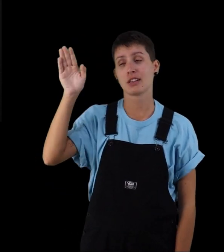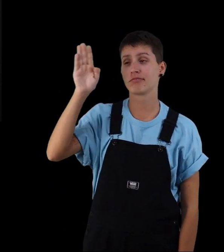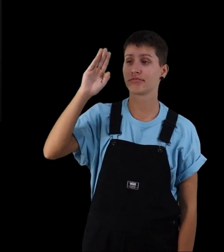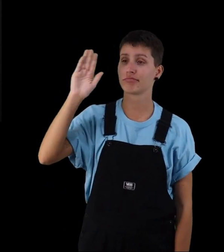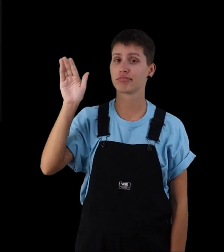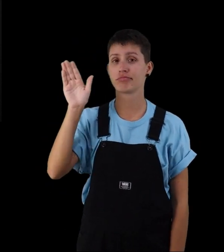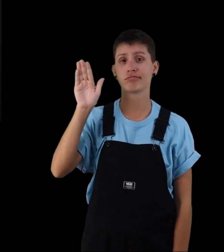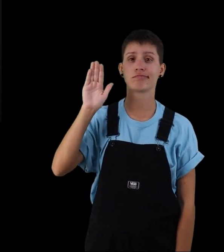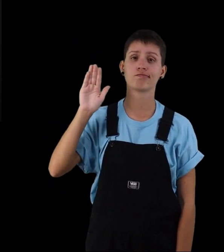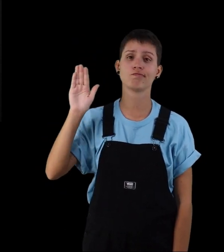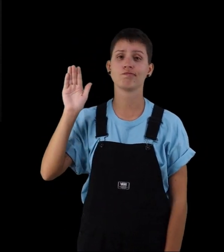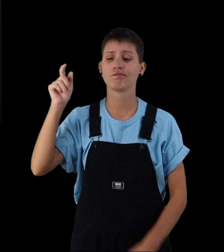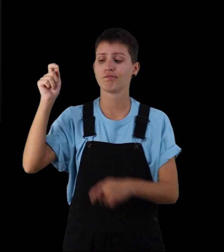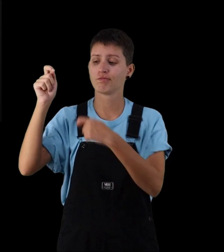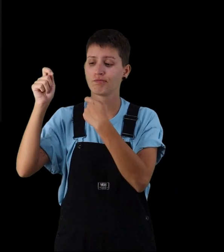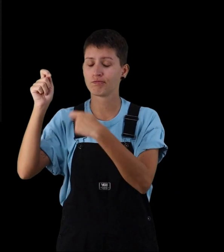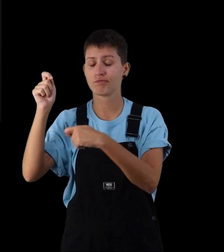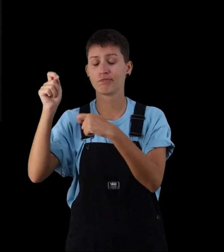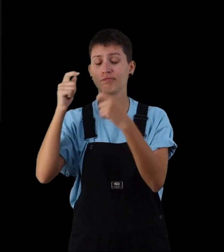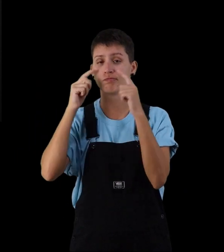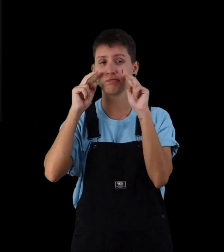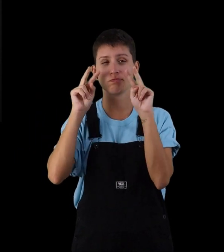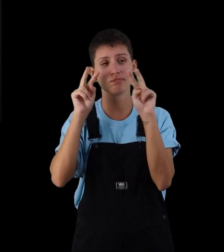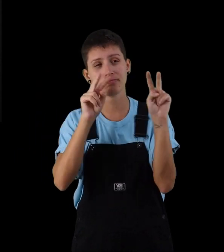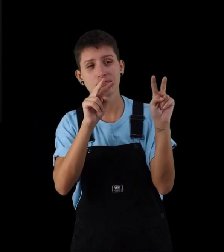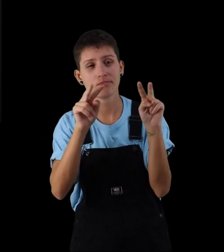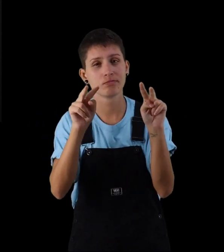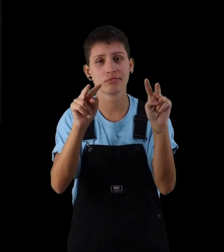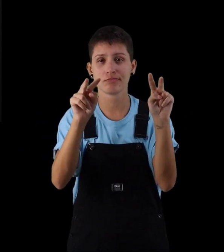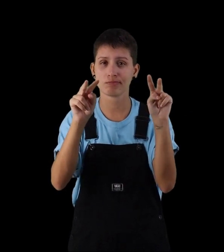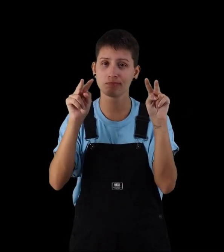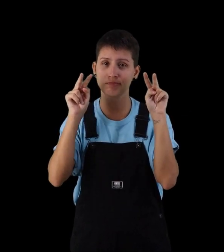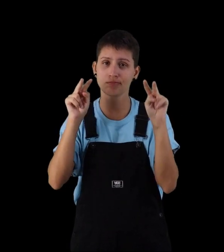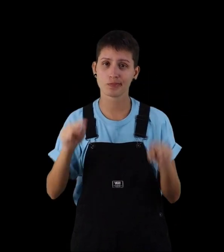dava adeus ao violino molhado, como seus olhos.